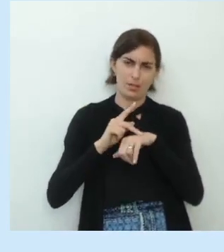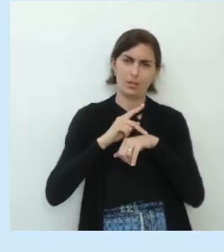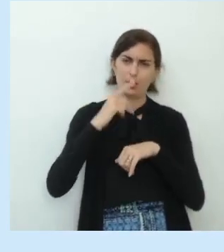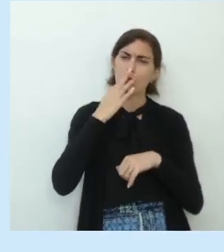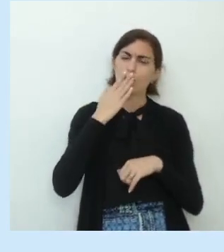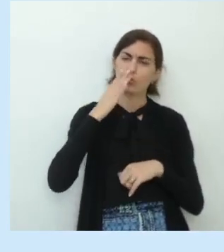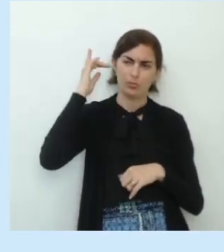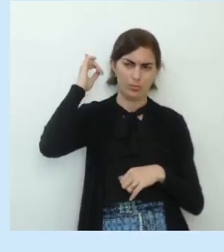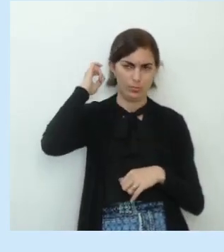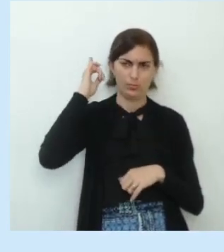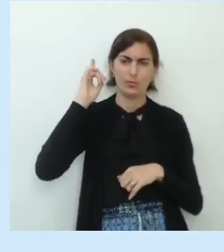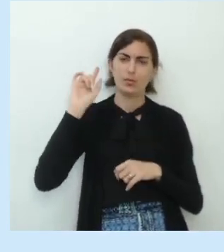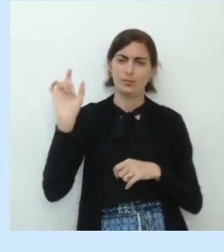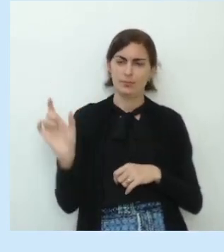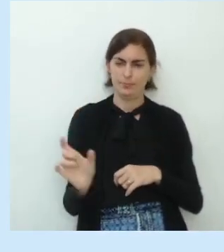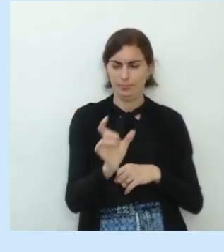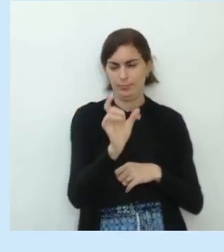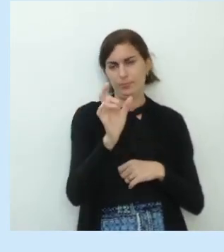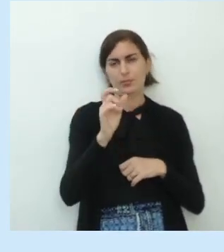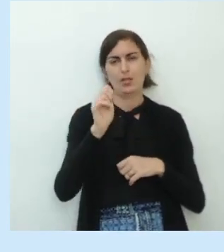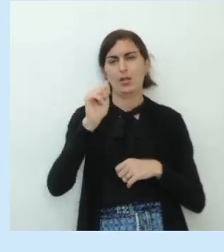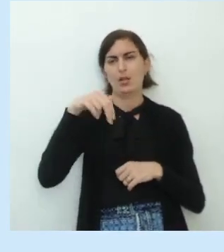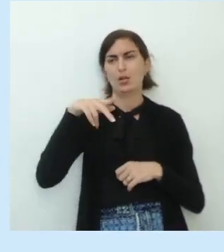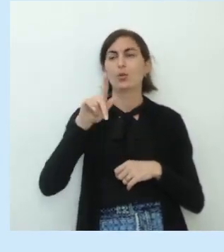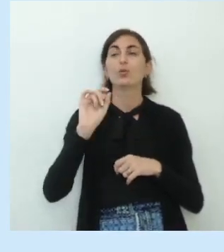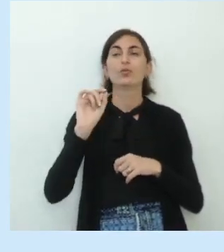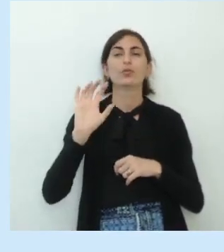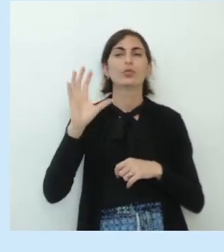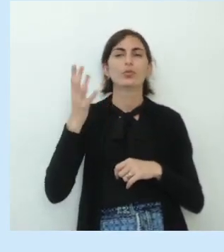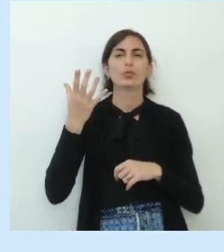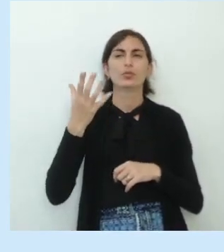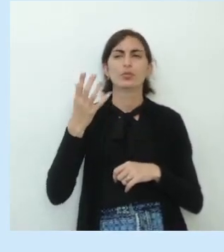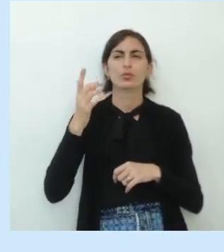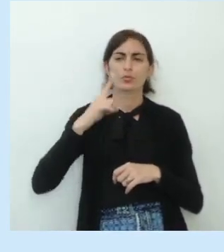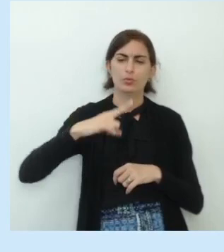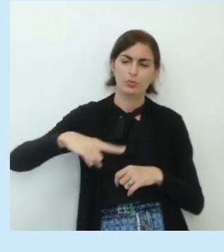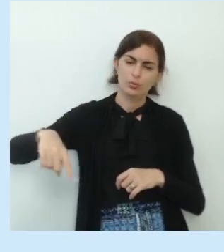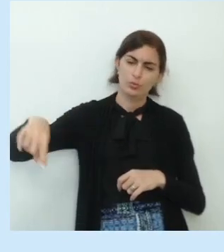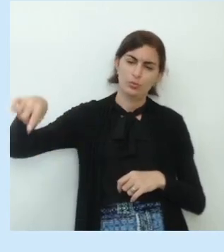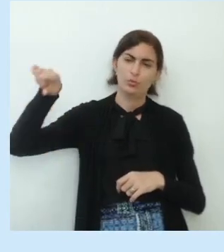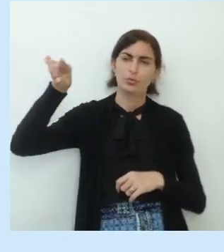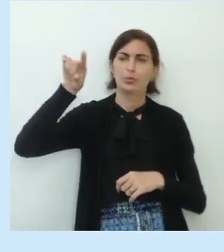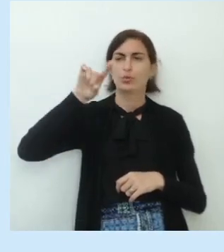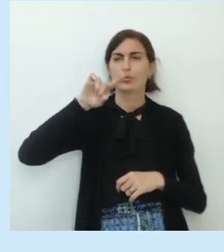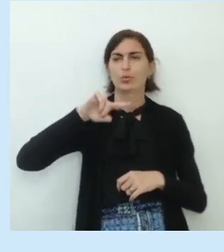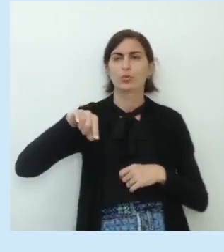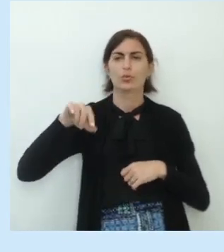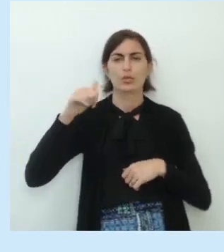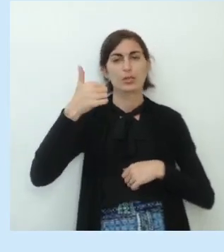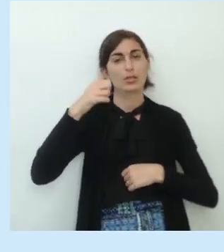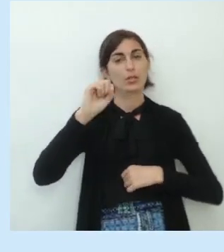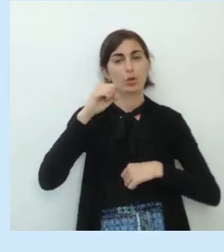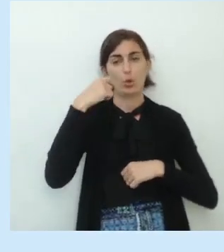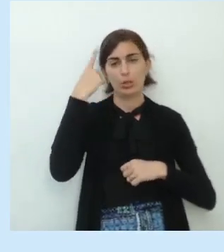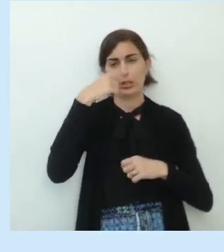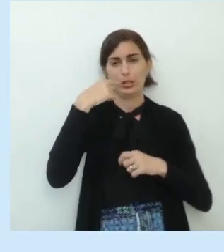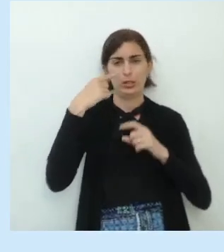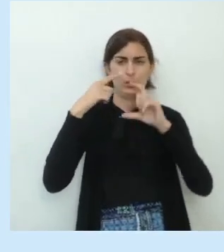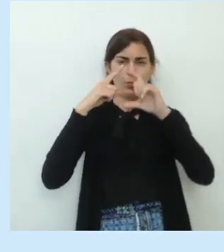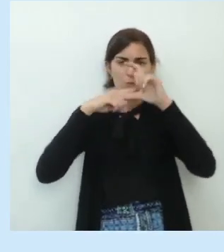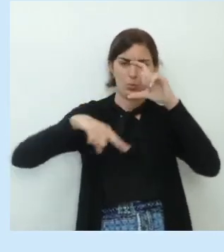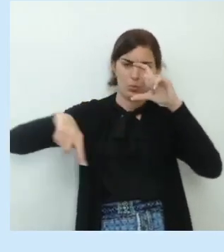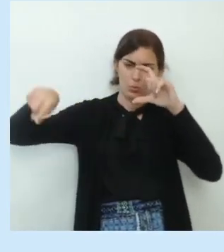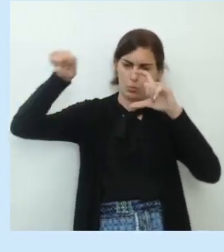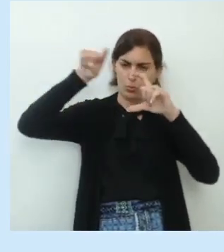preta, de acordo com um determinado ângulo. O que foi que aconteceu? Deu uma volta aí completa de 180 graus.